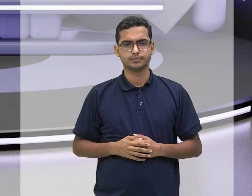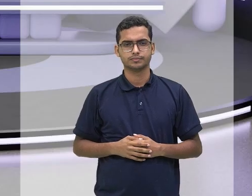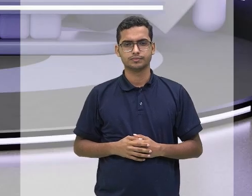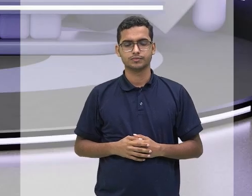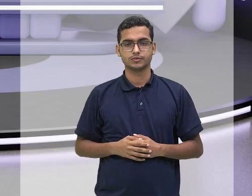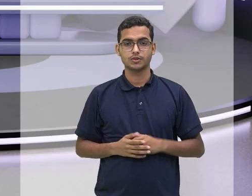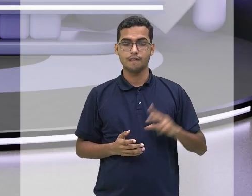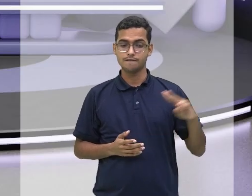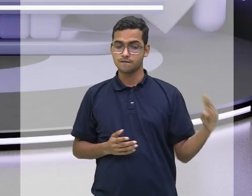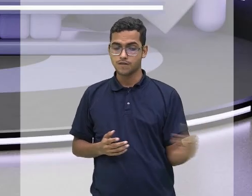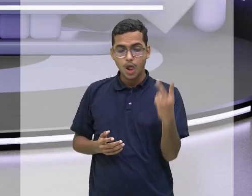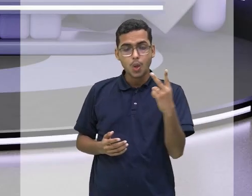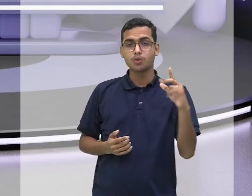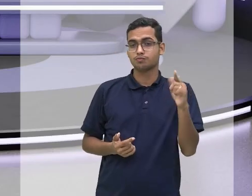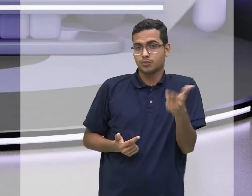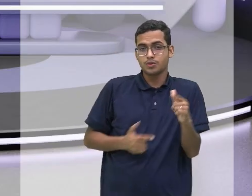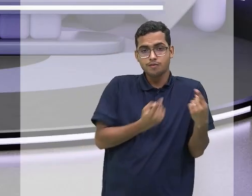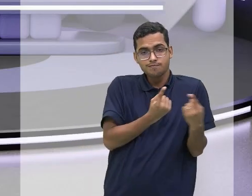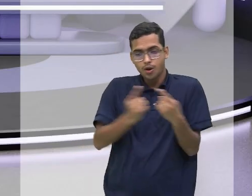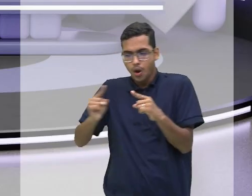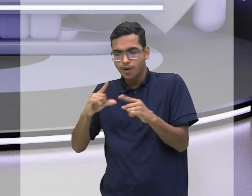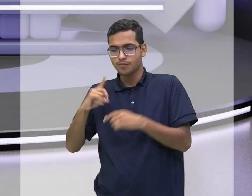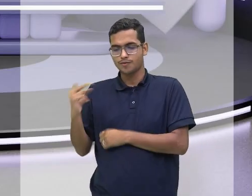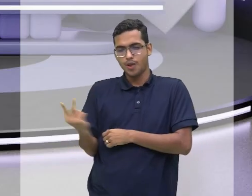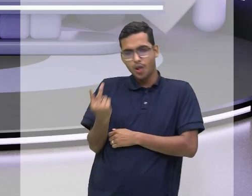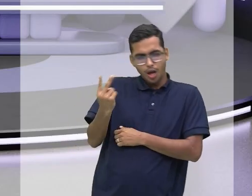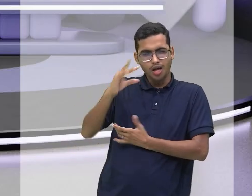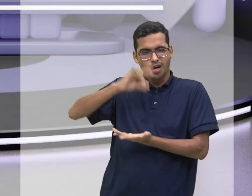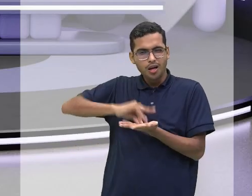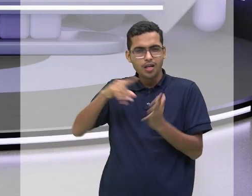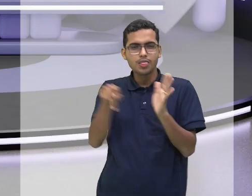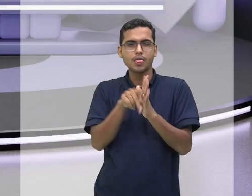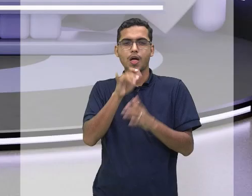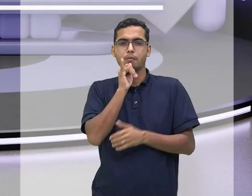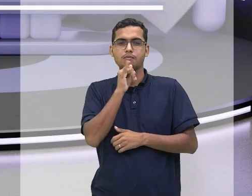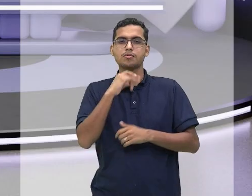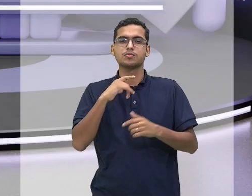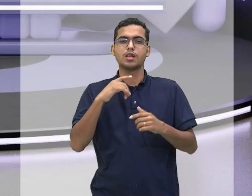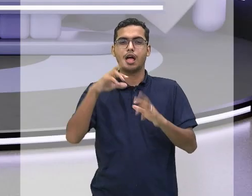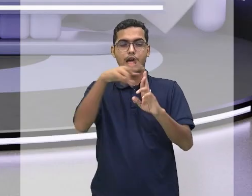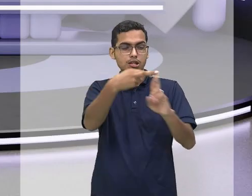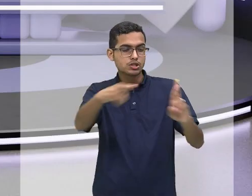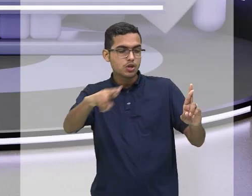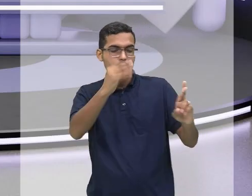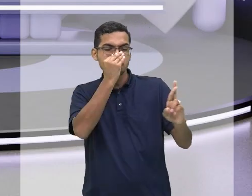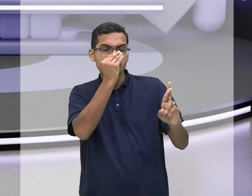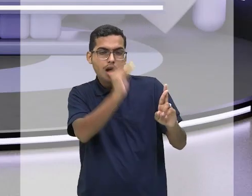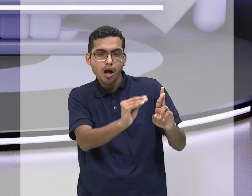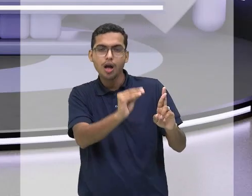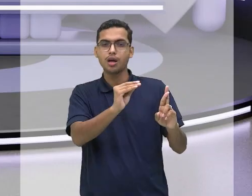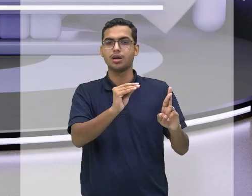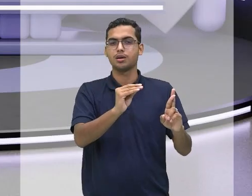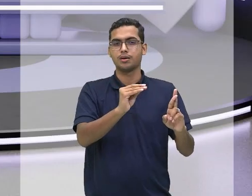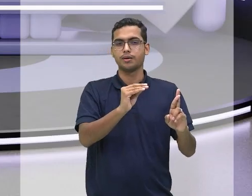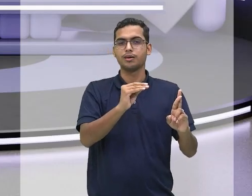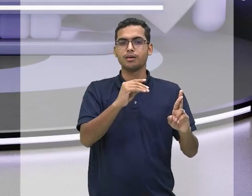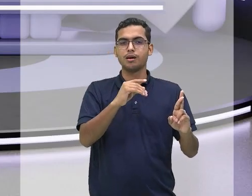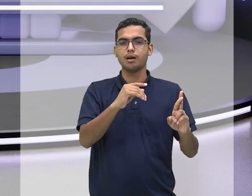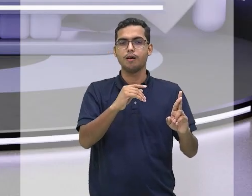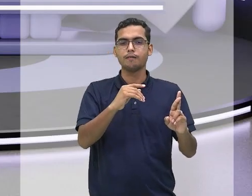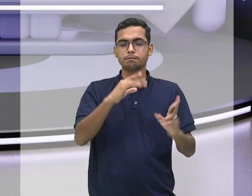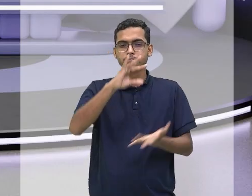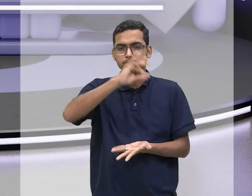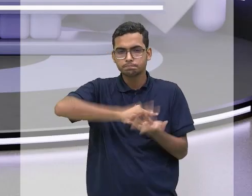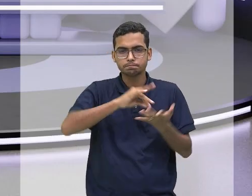intolerância religiosa, na discriminação de pessoas que são de minorias religiosas em